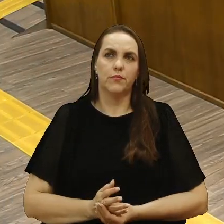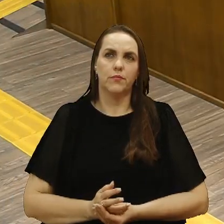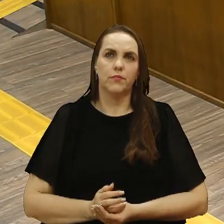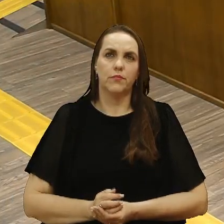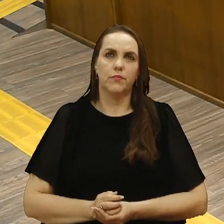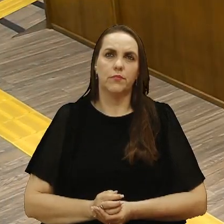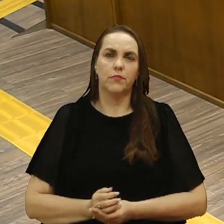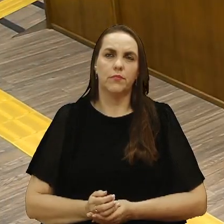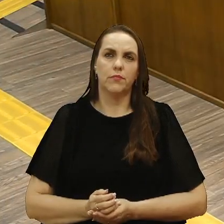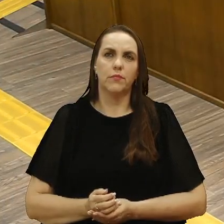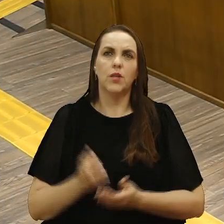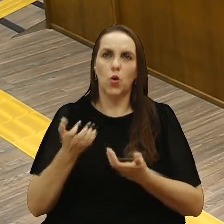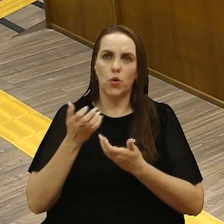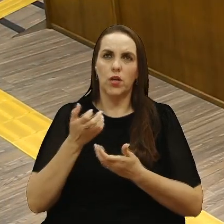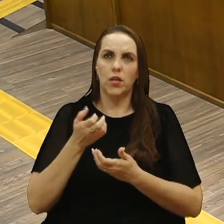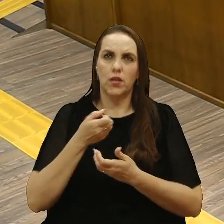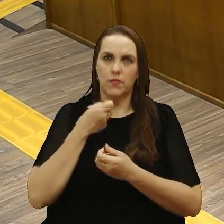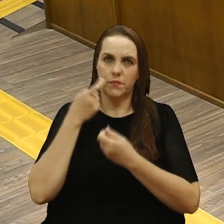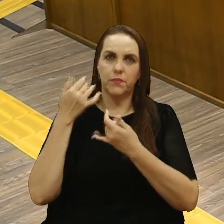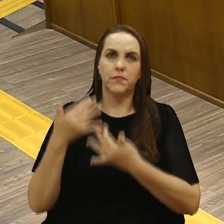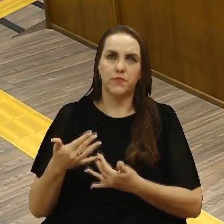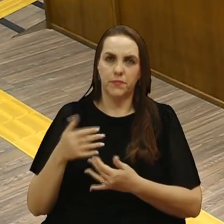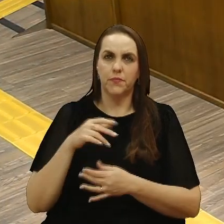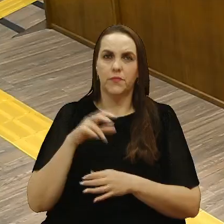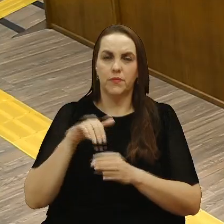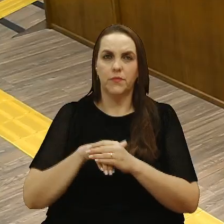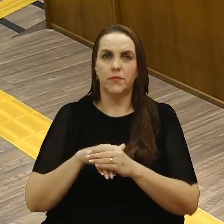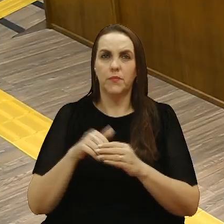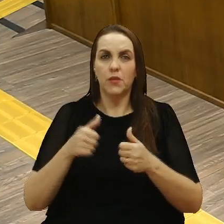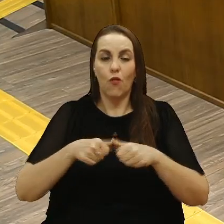Eu queria declarar o voto, mas aqui não está funcionando.